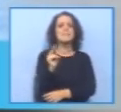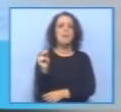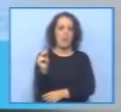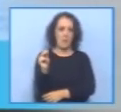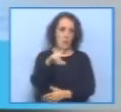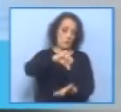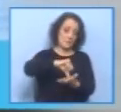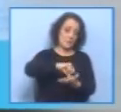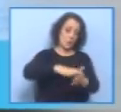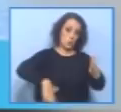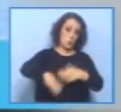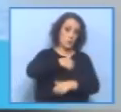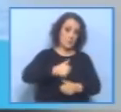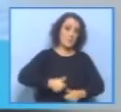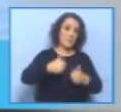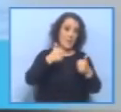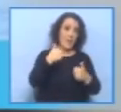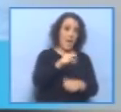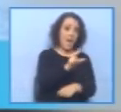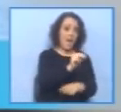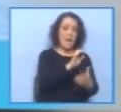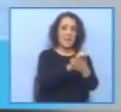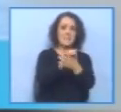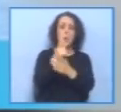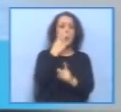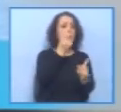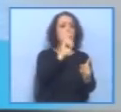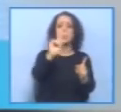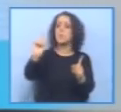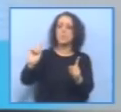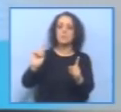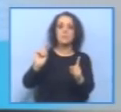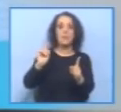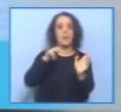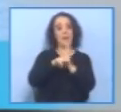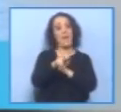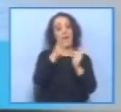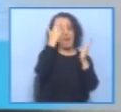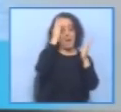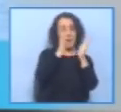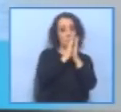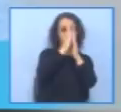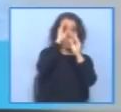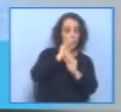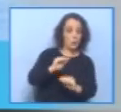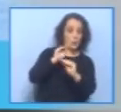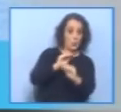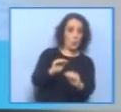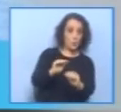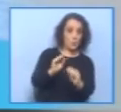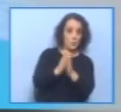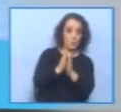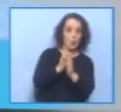catequese que se conhecem e começam entre eles espontaneamente a encontrarem-se, a conviverem, ou